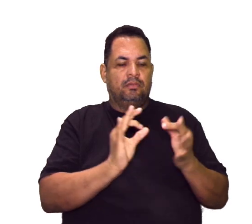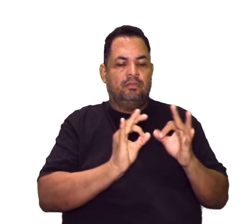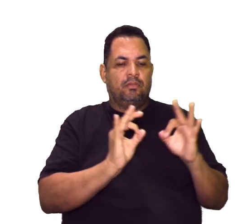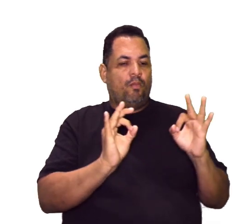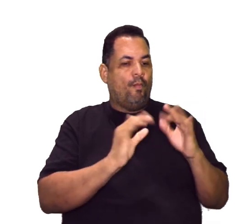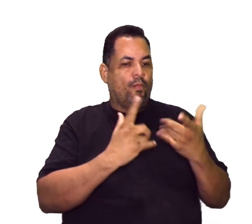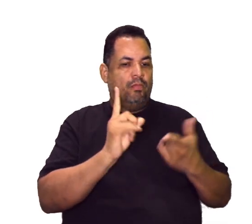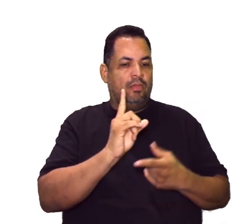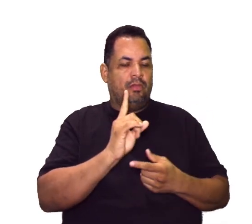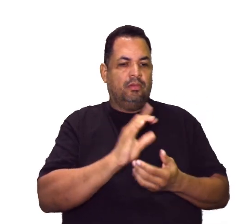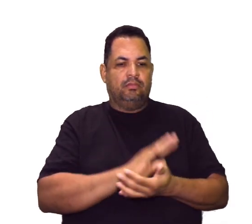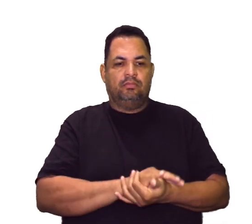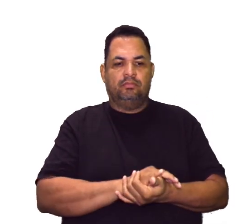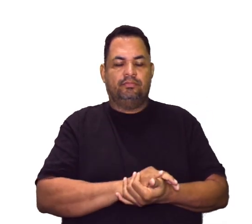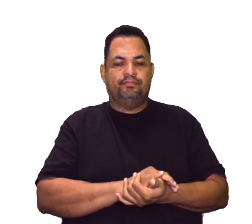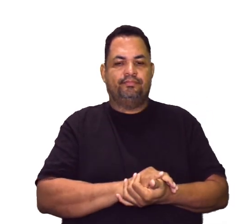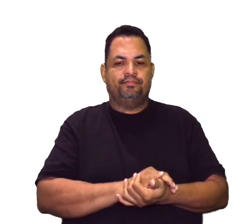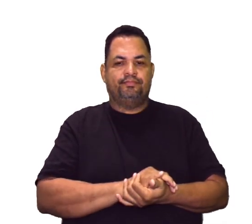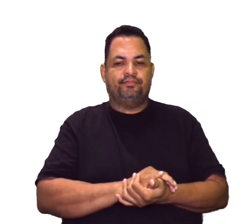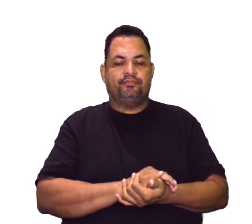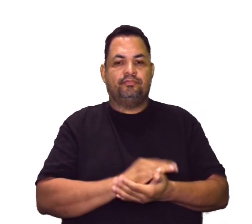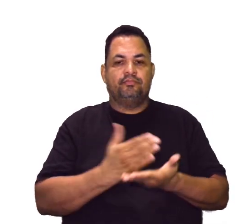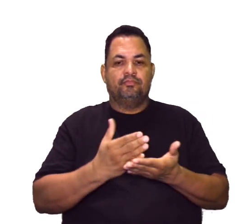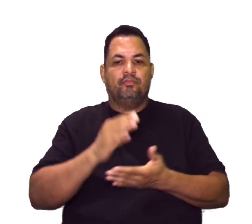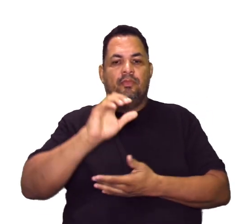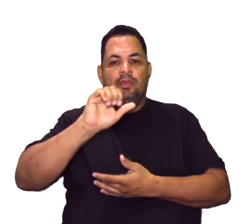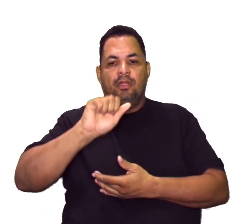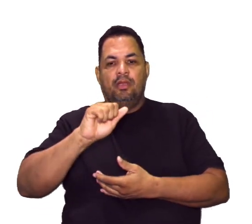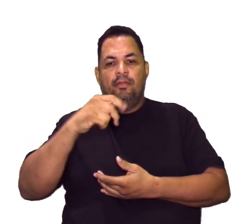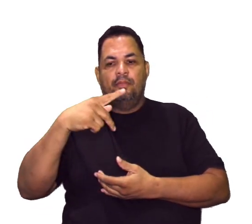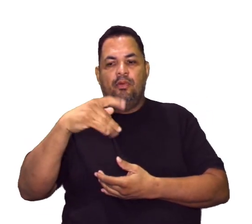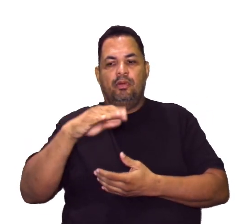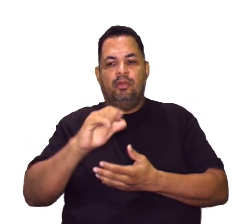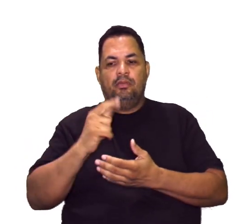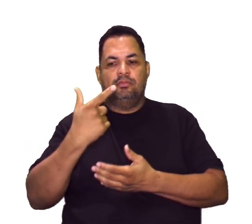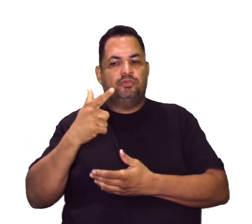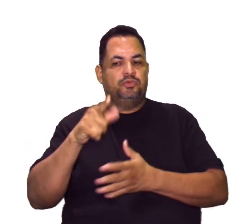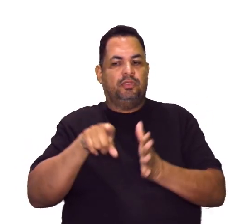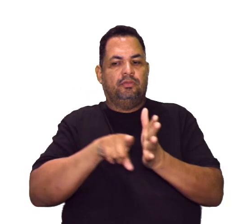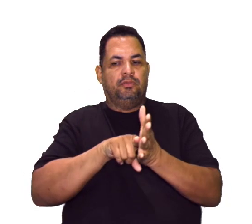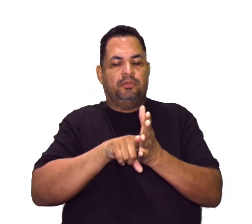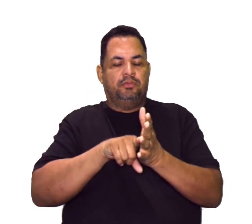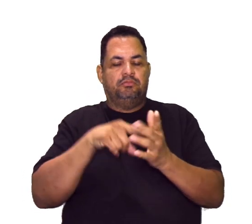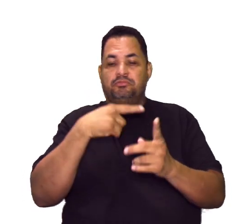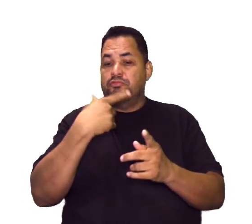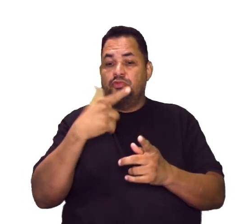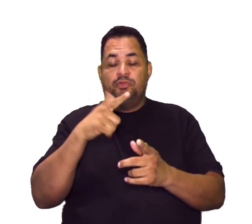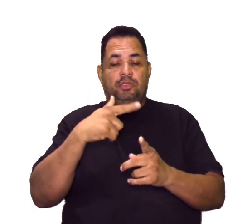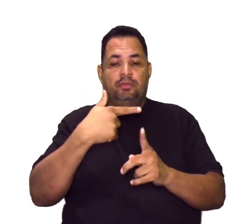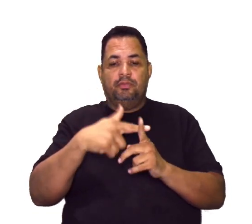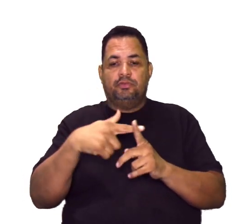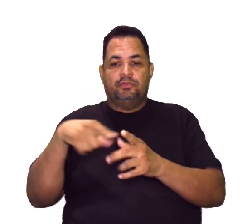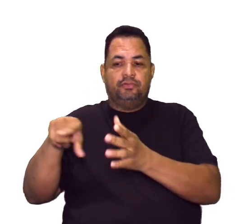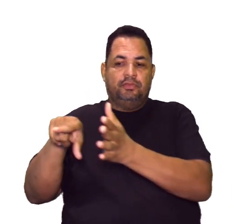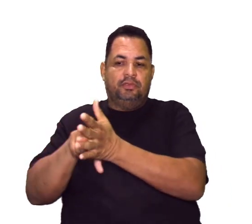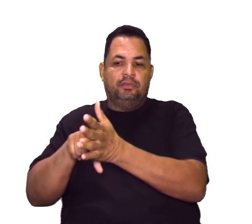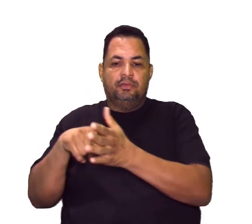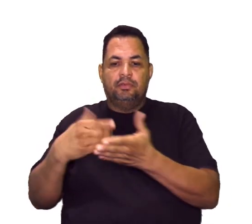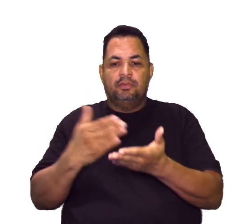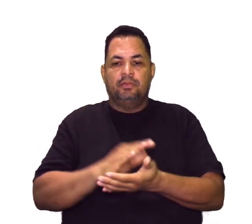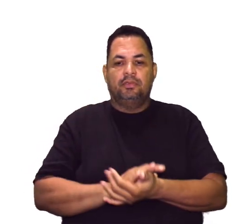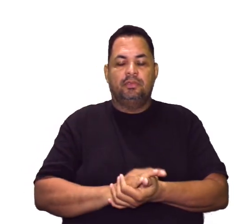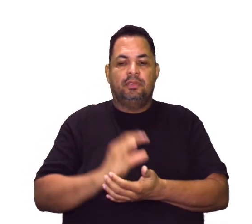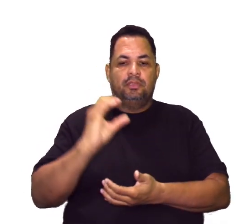se anular vai ser zero. E agora a molécula apolar, olha aí, o momento dipolar